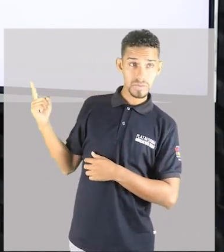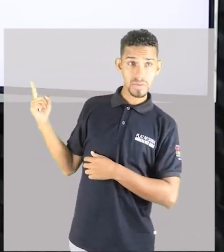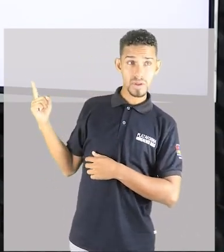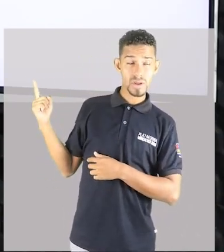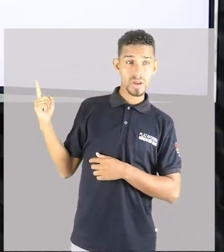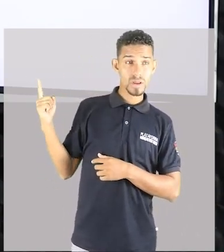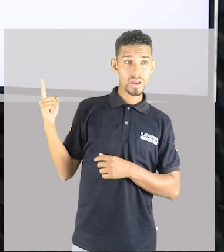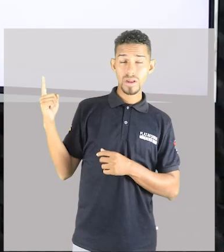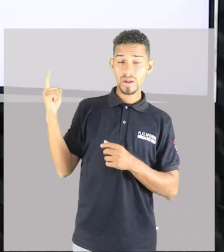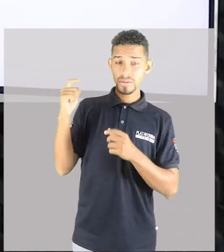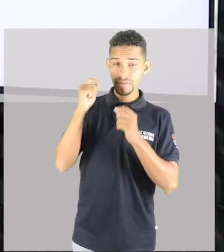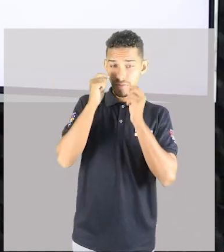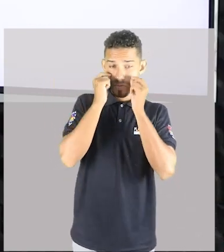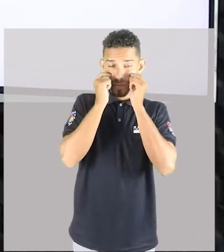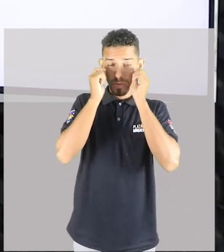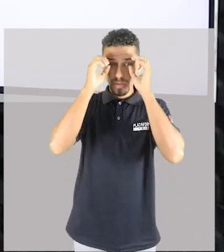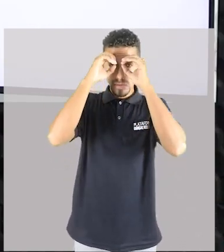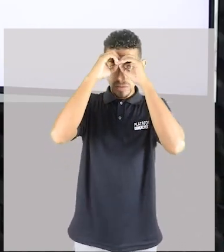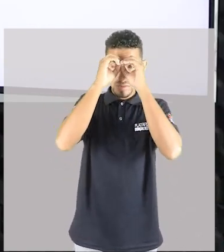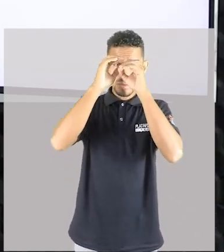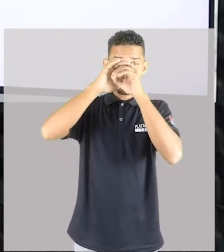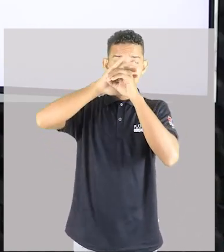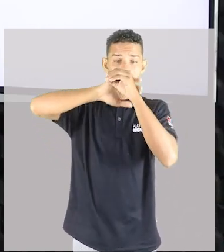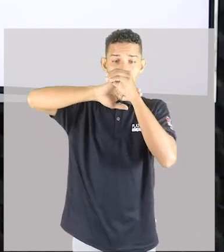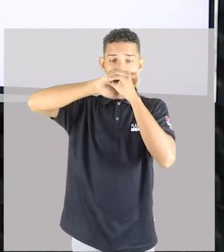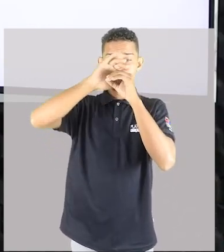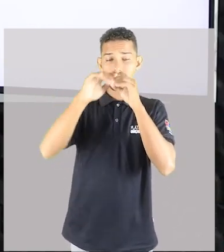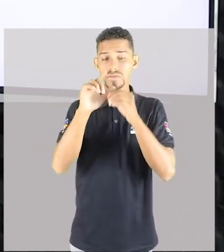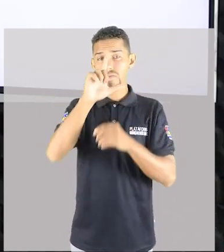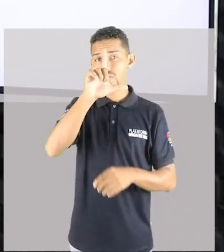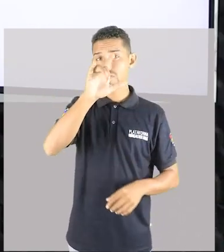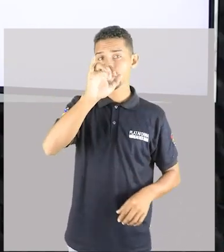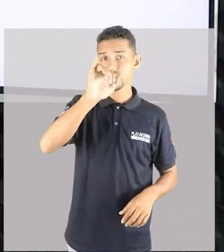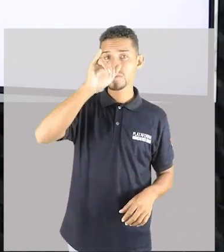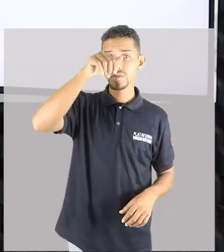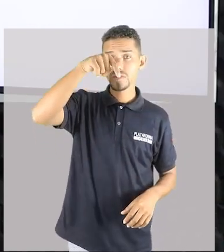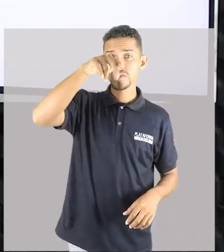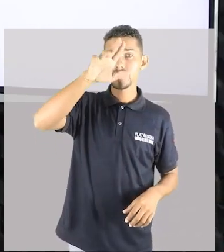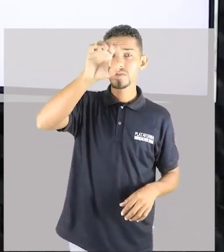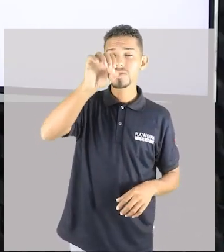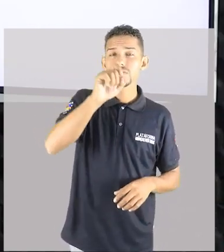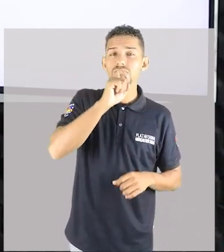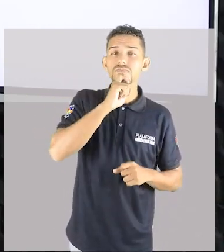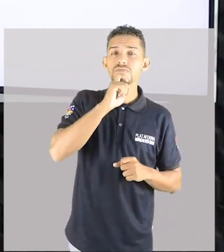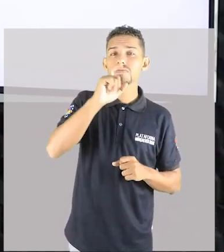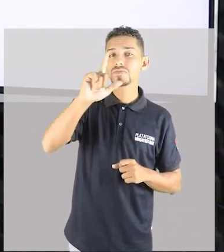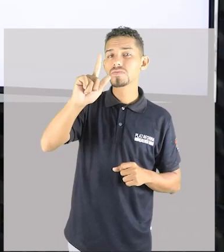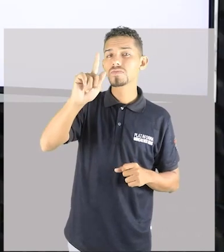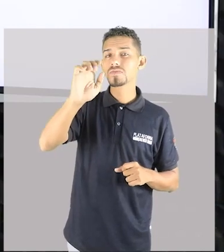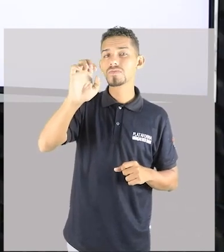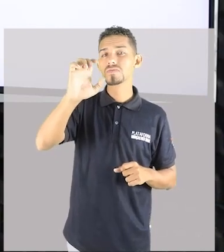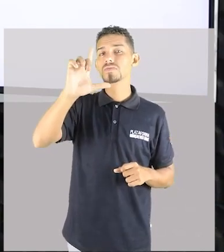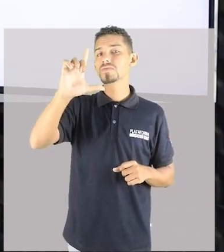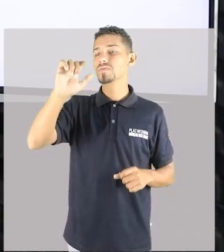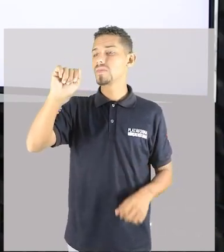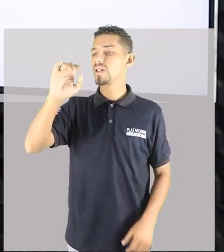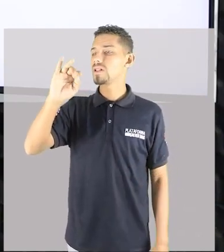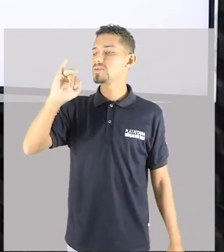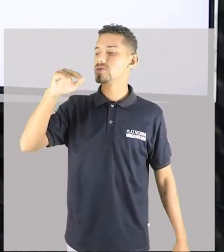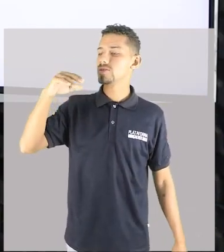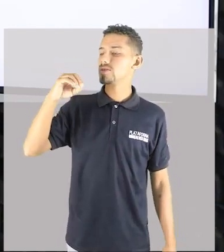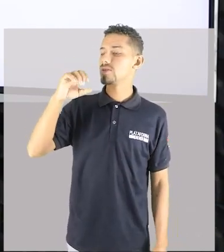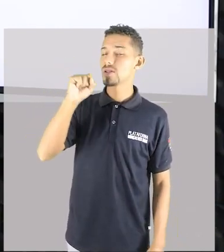enche essa parte aqui do olho, tá? Com esse líquido gelatinoso chamado humor vítreo. E aqui tem